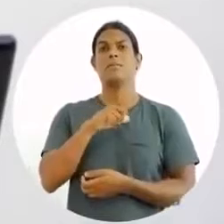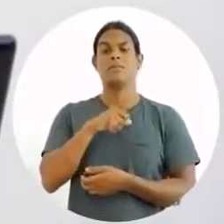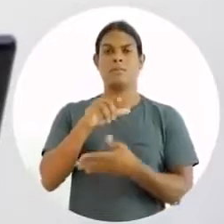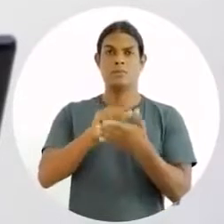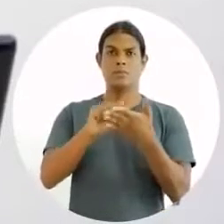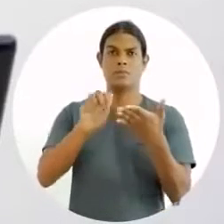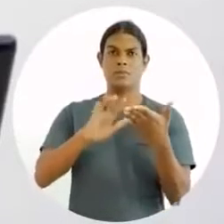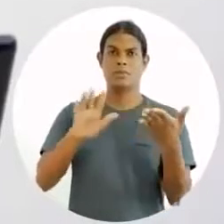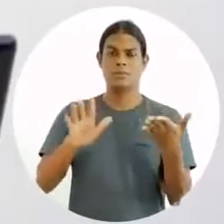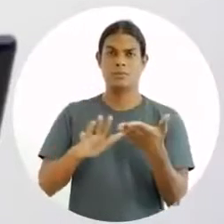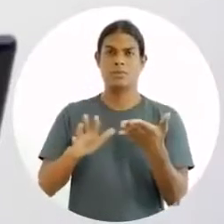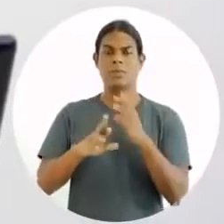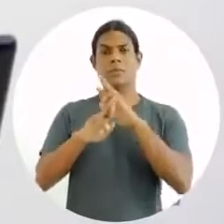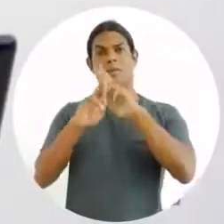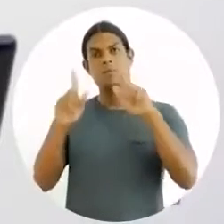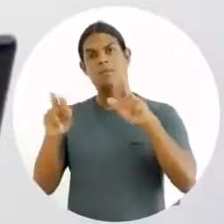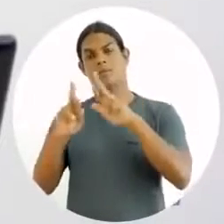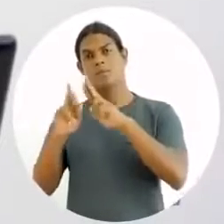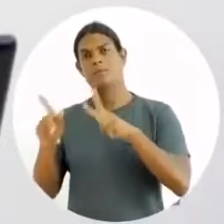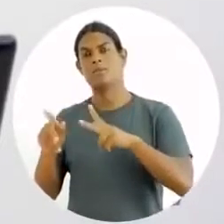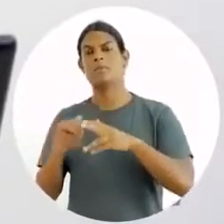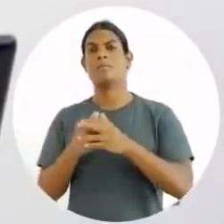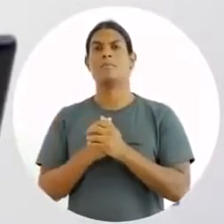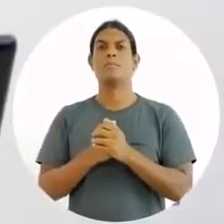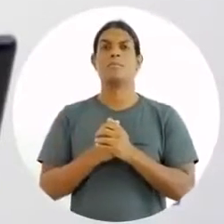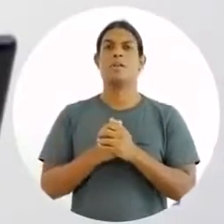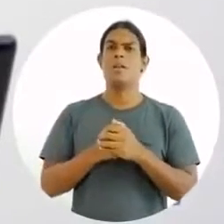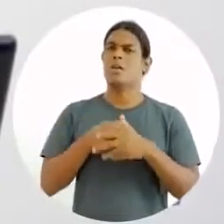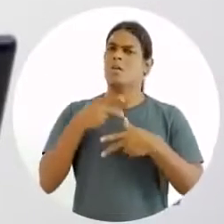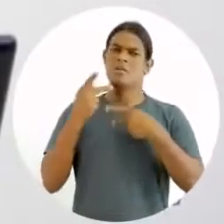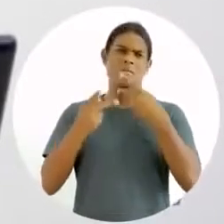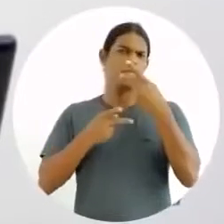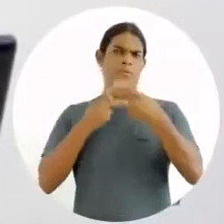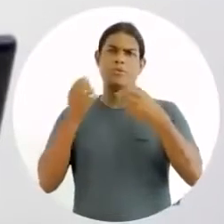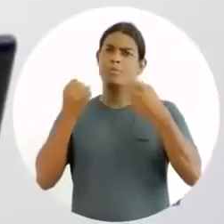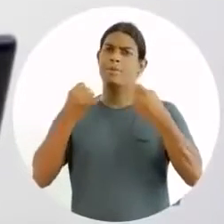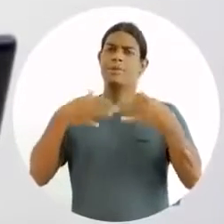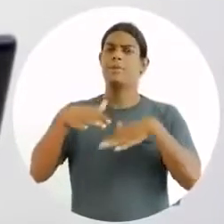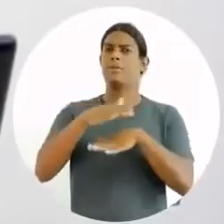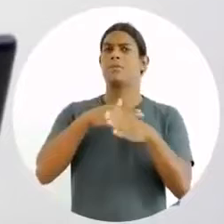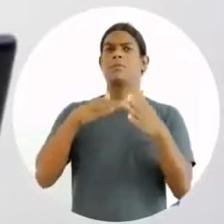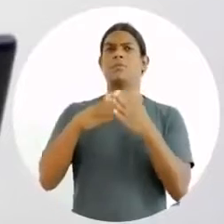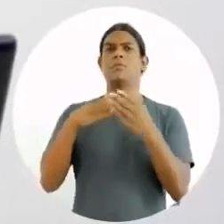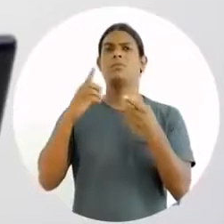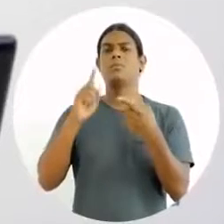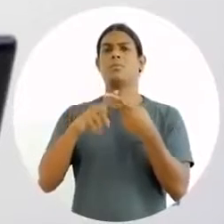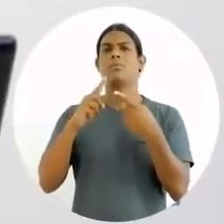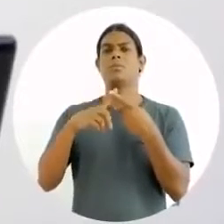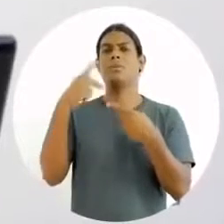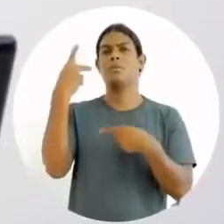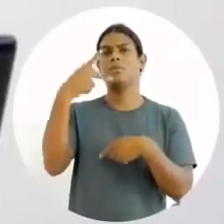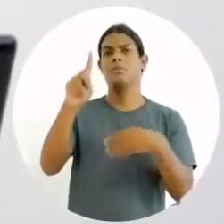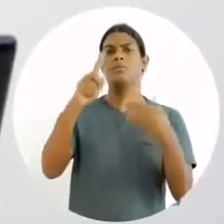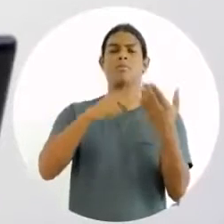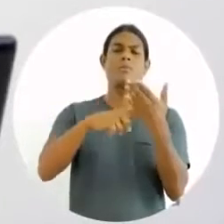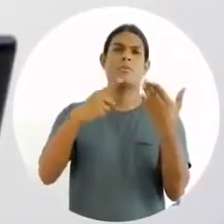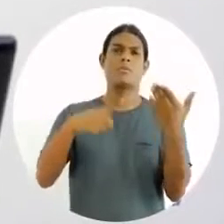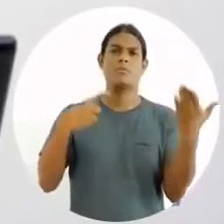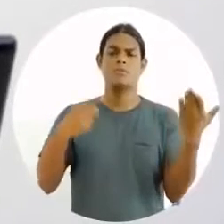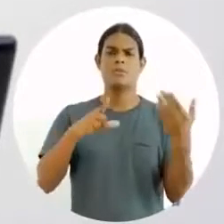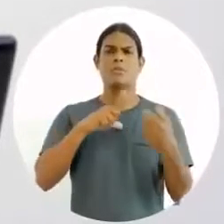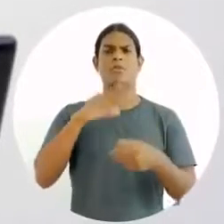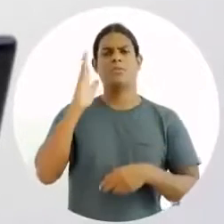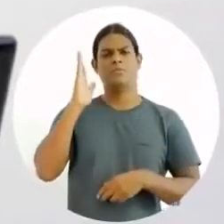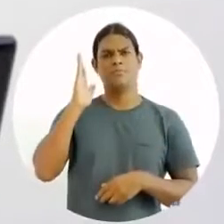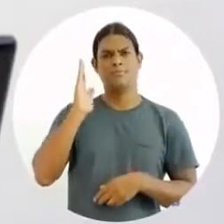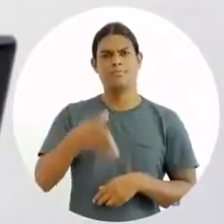tenho atividades inerentes a ele. Eu não vou falar de todos os blocos, porque no material de vocês tem